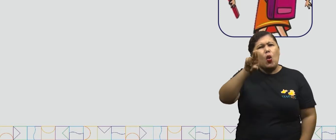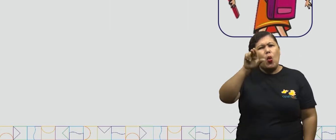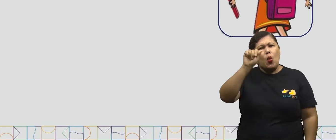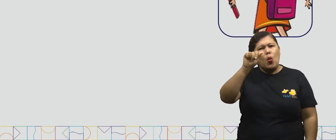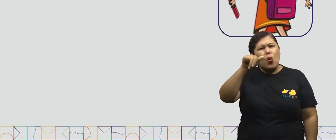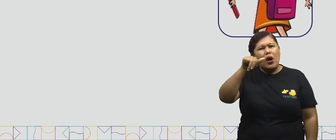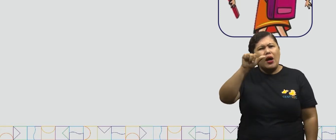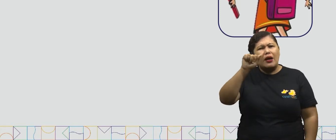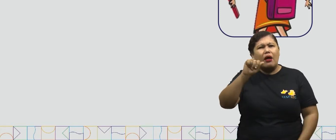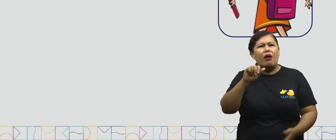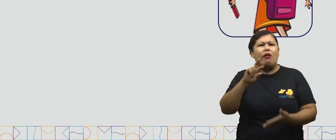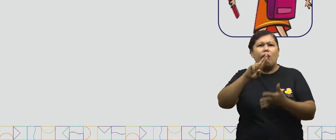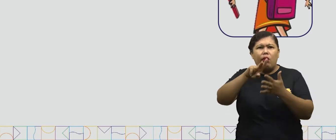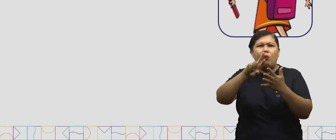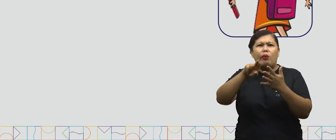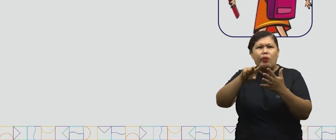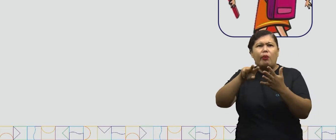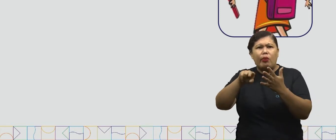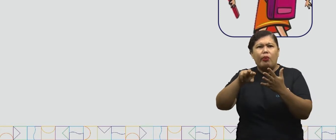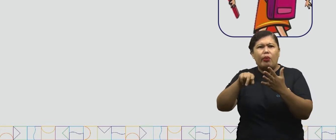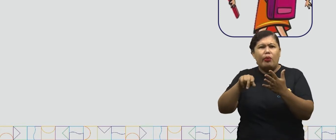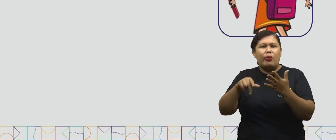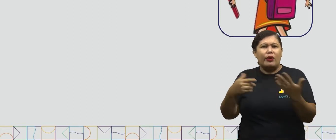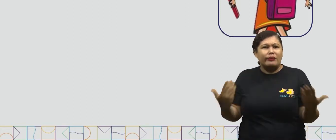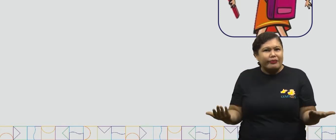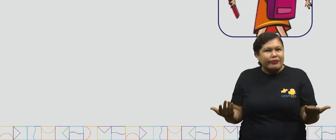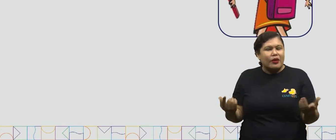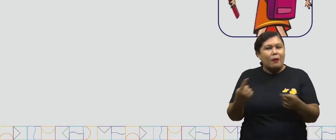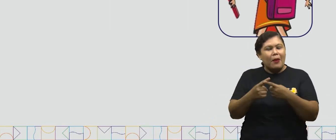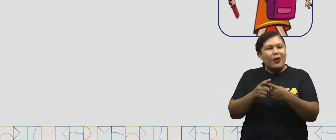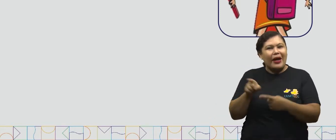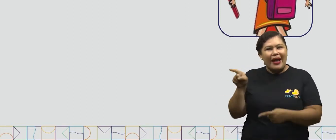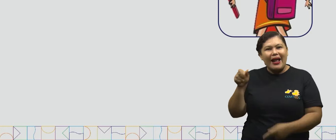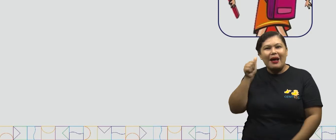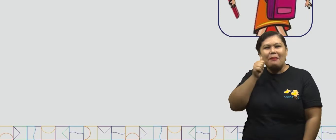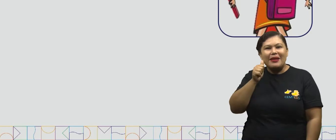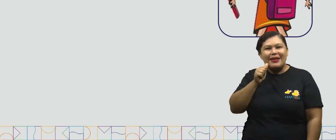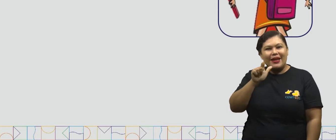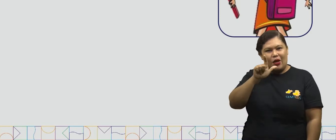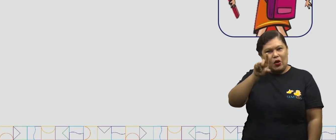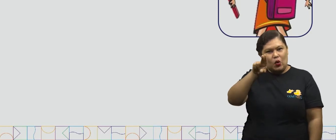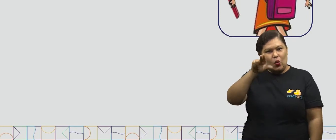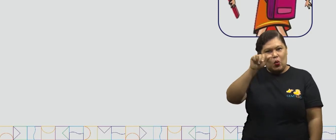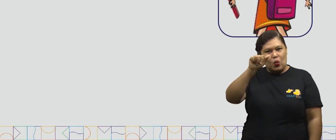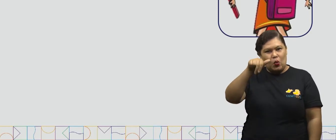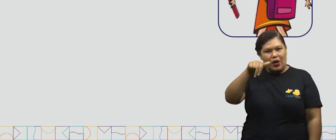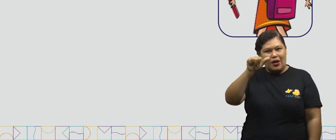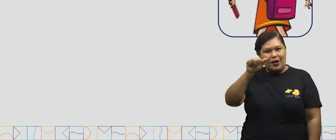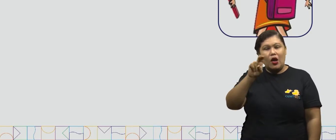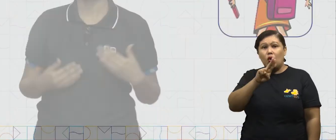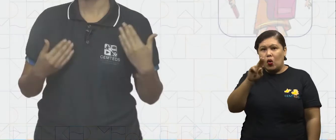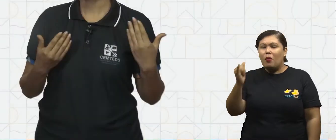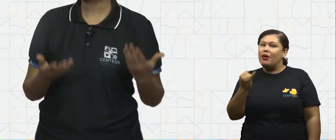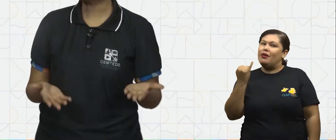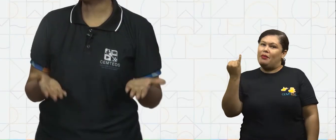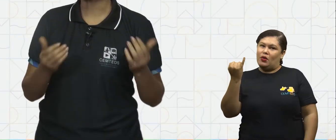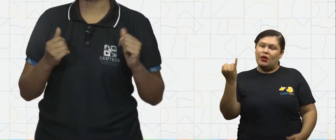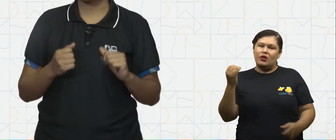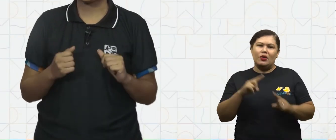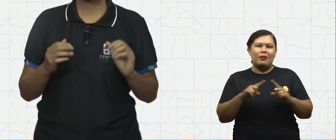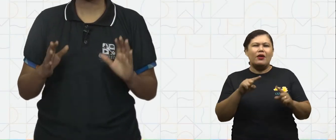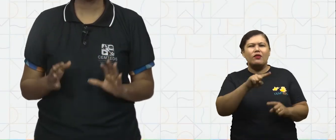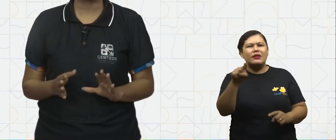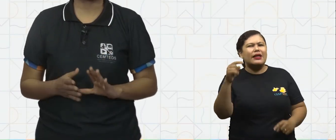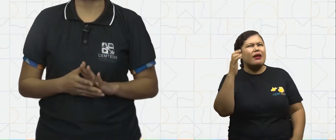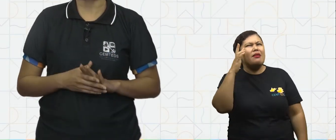substituída? Afinal, Luana é a protagonista da nossa história. Seu nome é realmente importante aqui. Imagina